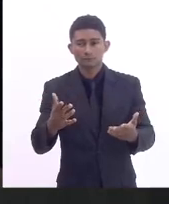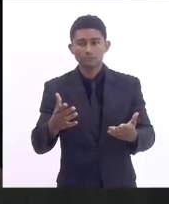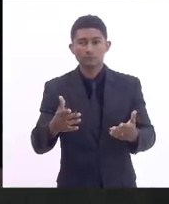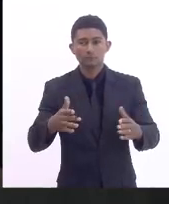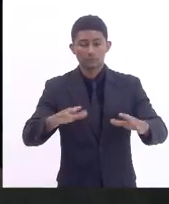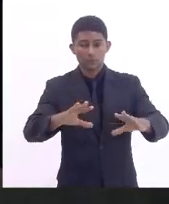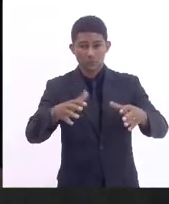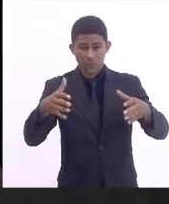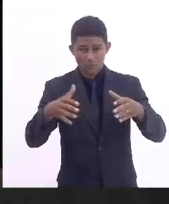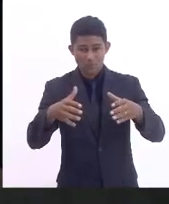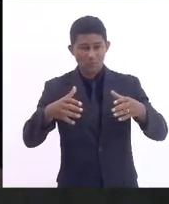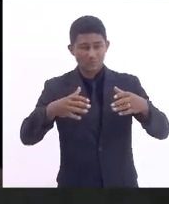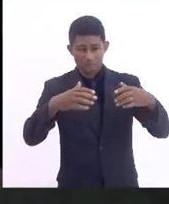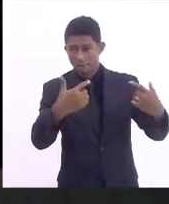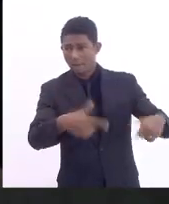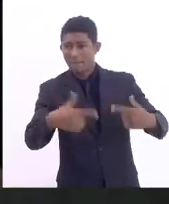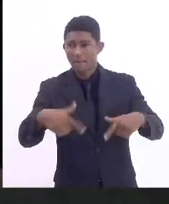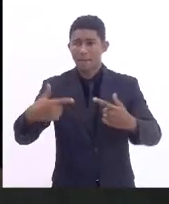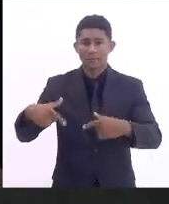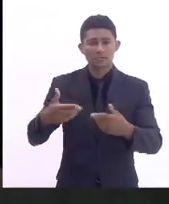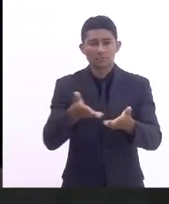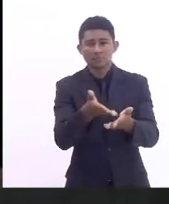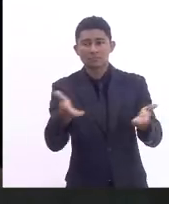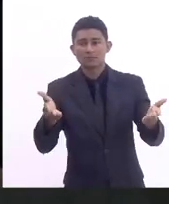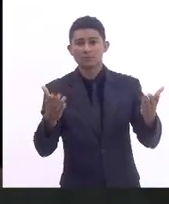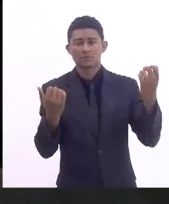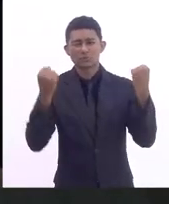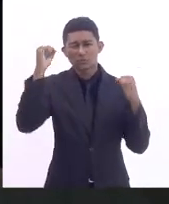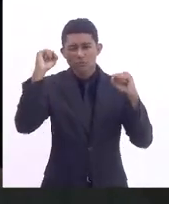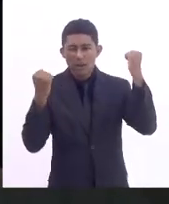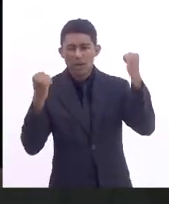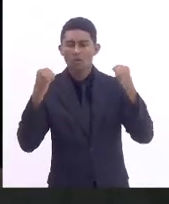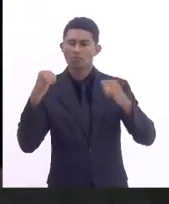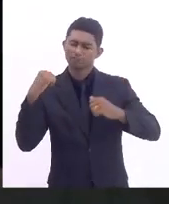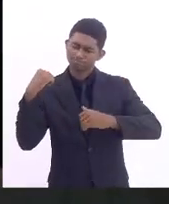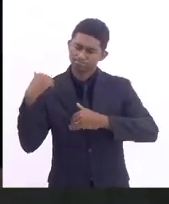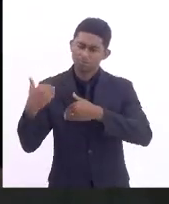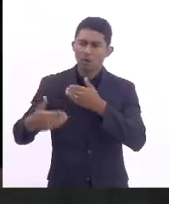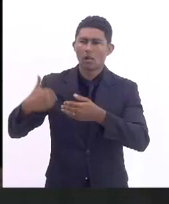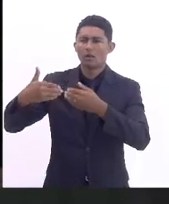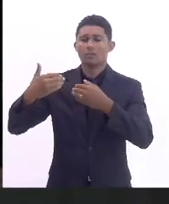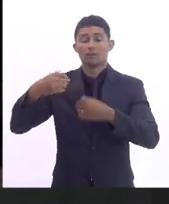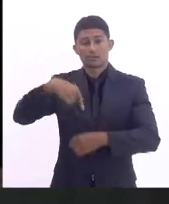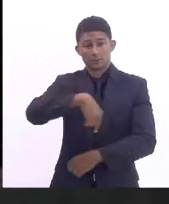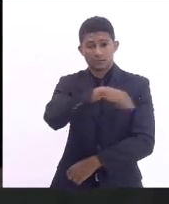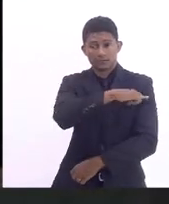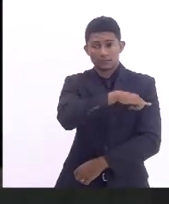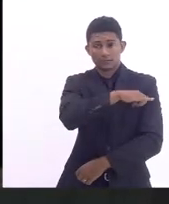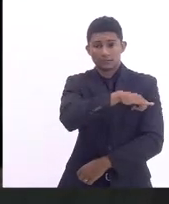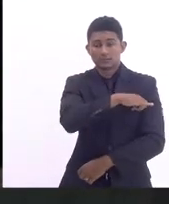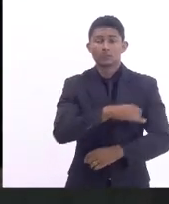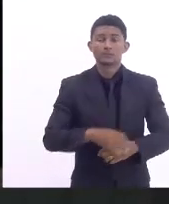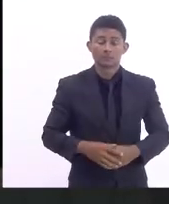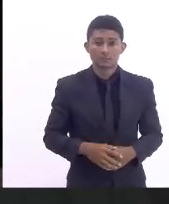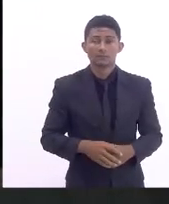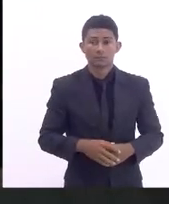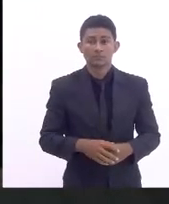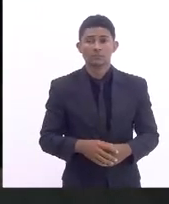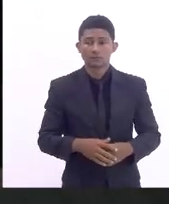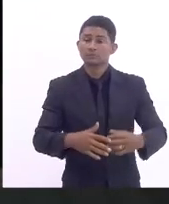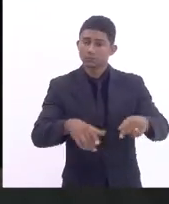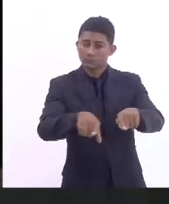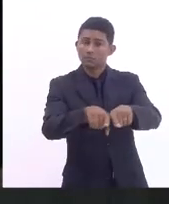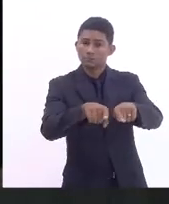organização dos trabalhadores técnicos industriais avança no estado do Rio de Janeiro como força